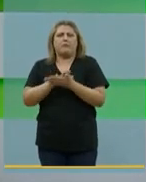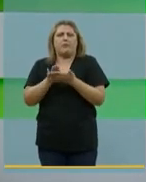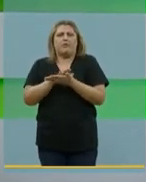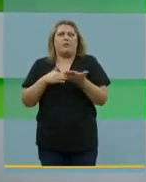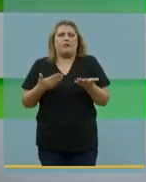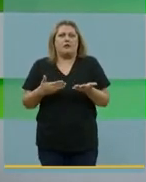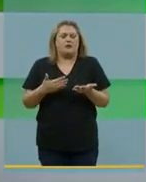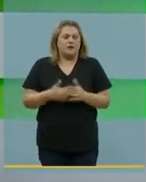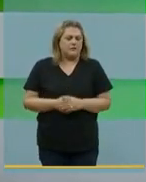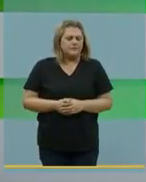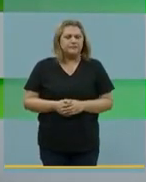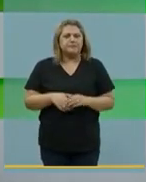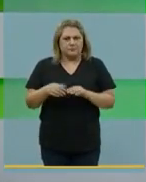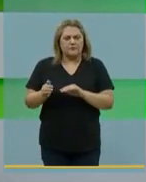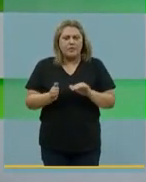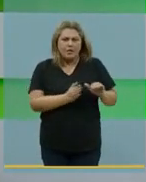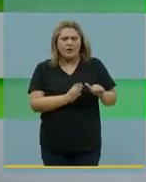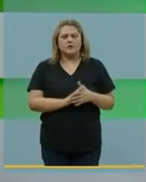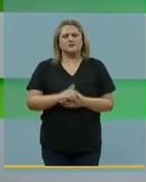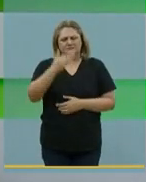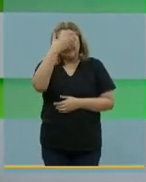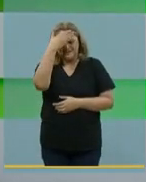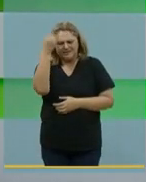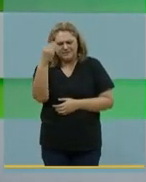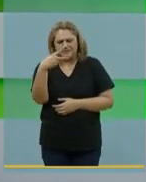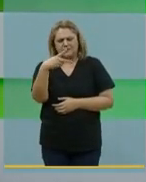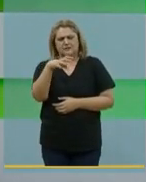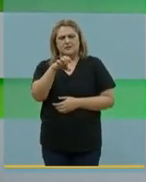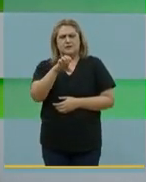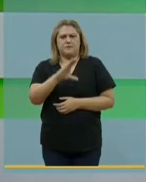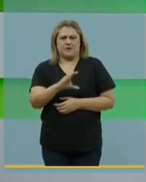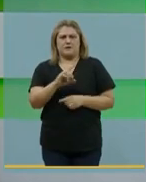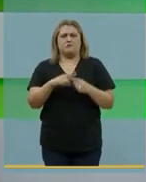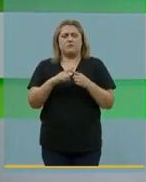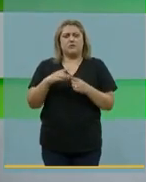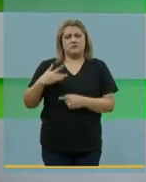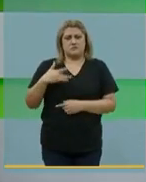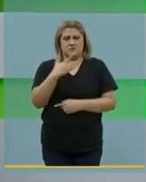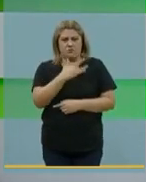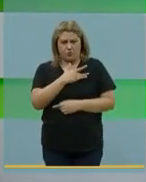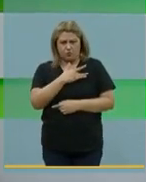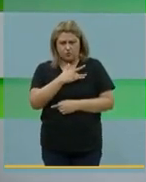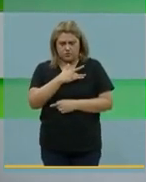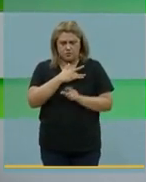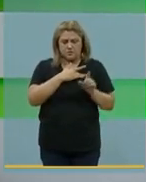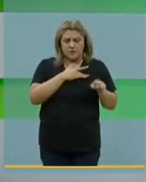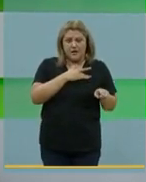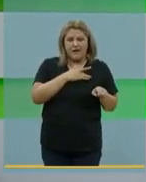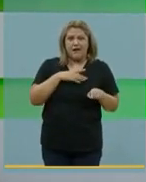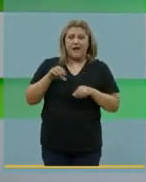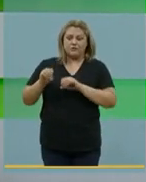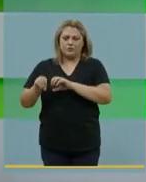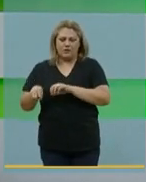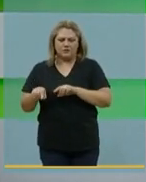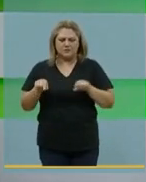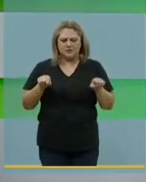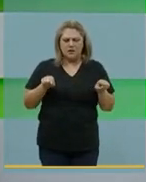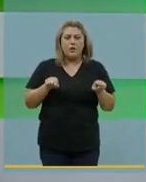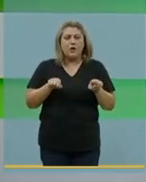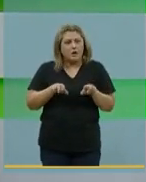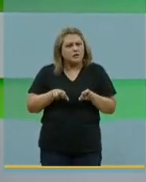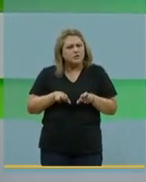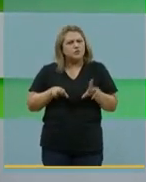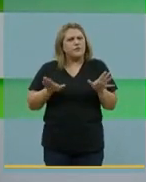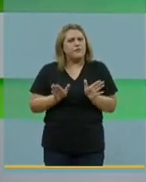vinculados eles podem crescer mais do que as outras áreas tanto a educação como saúde e eu